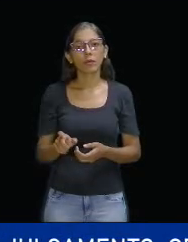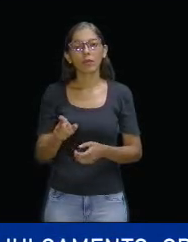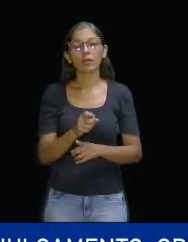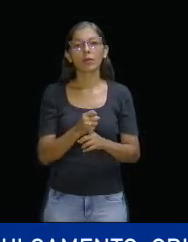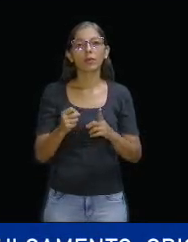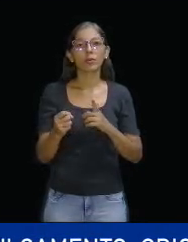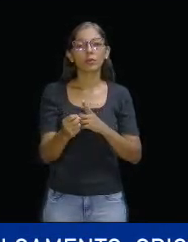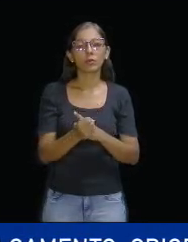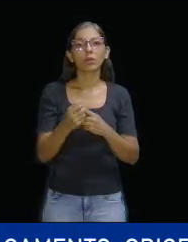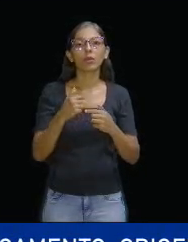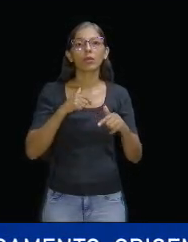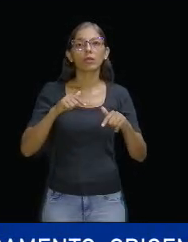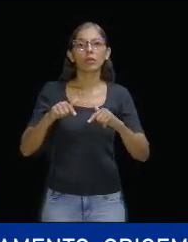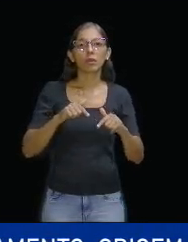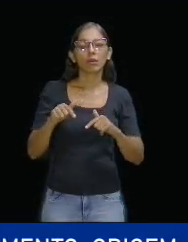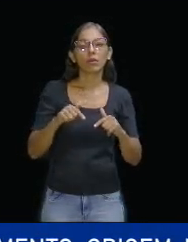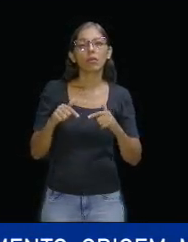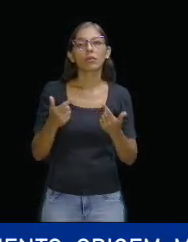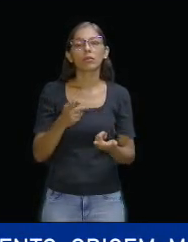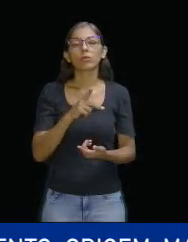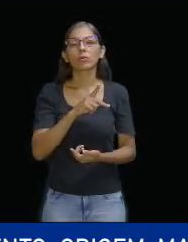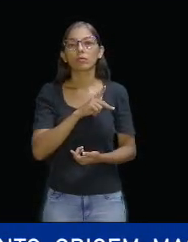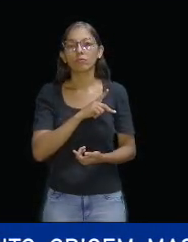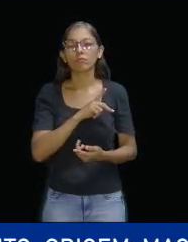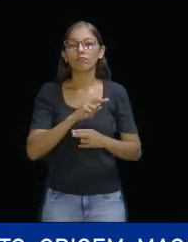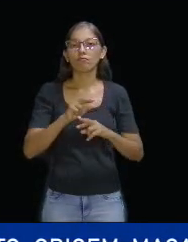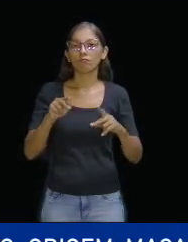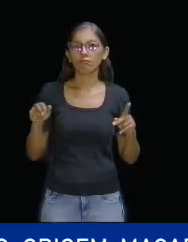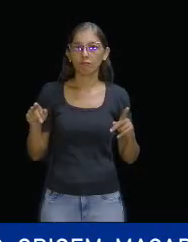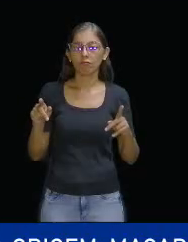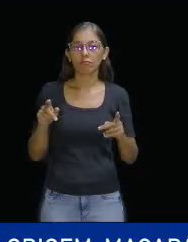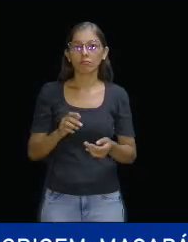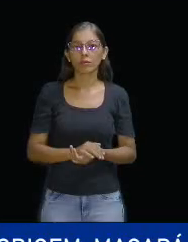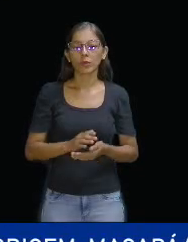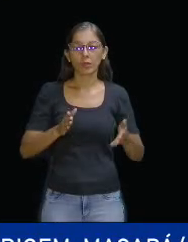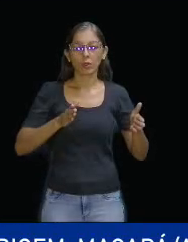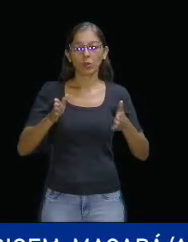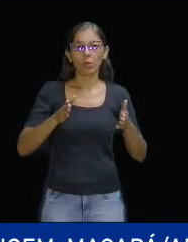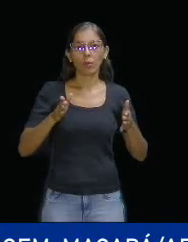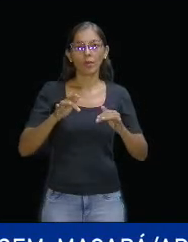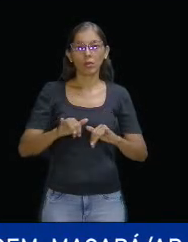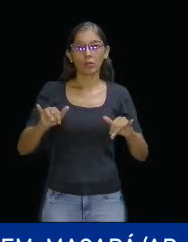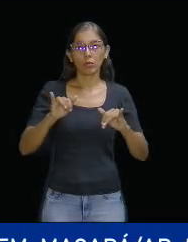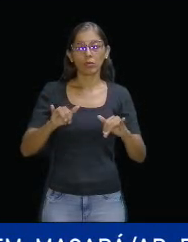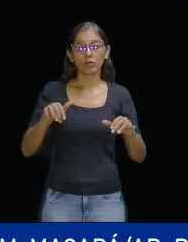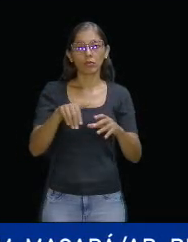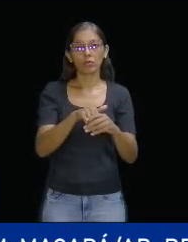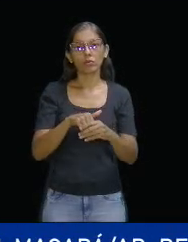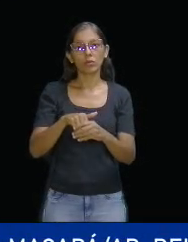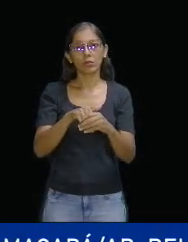recurso eleitoral na ação de investigação judicial eleitoral, número do processo